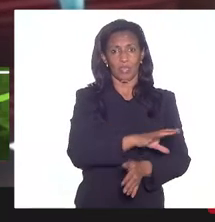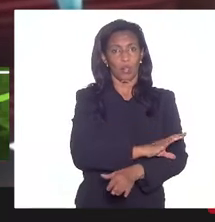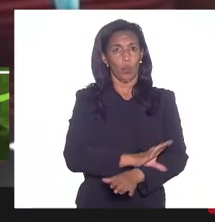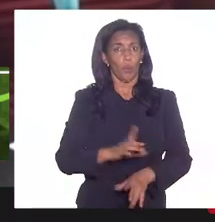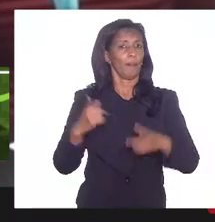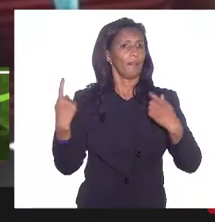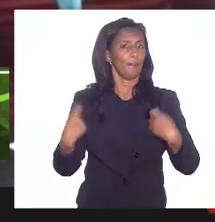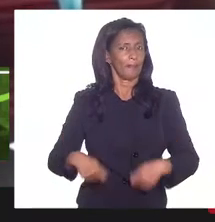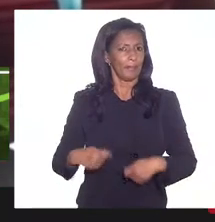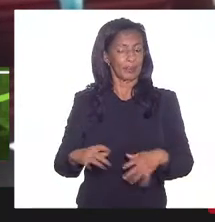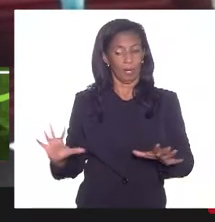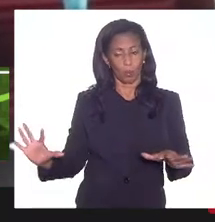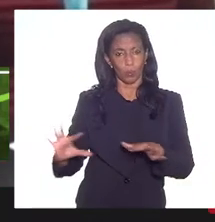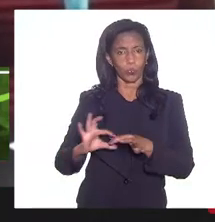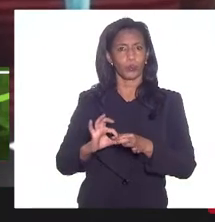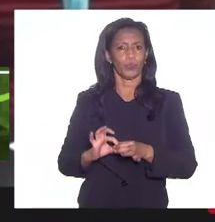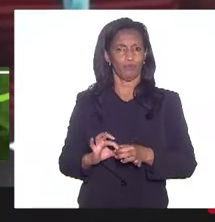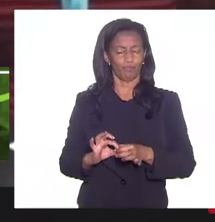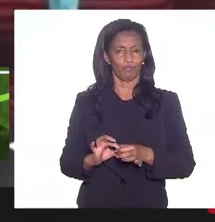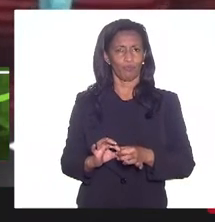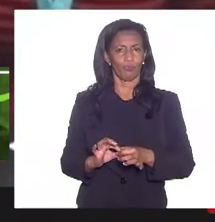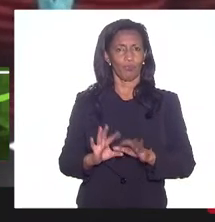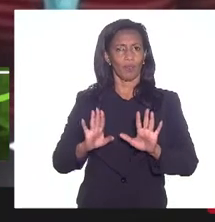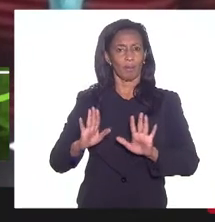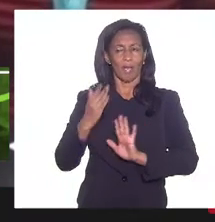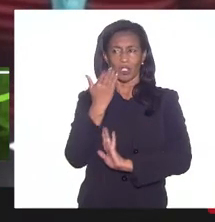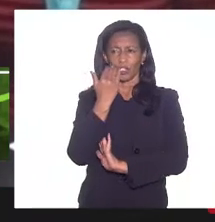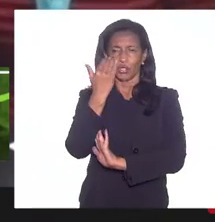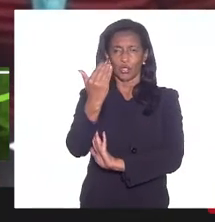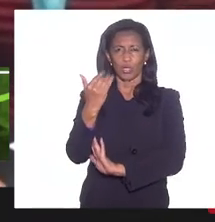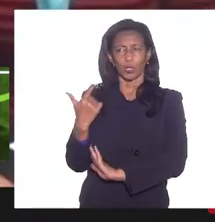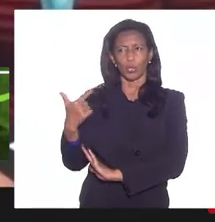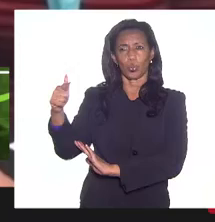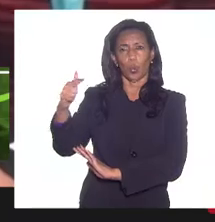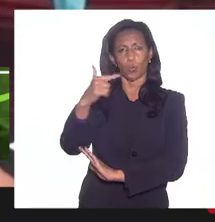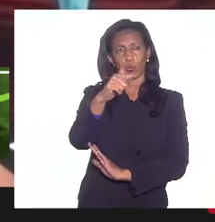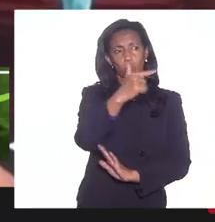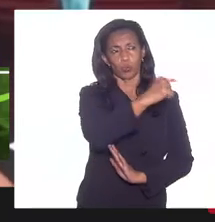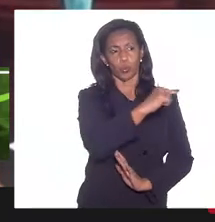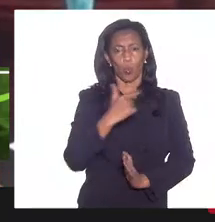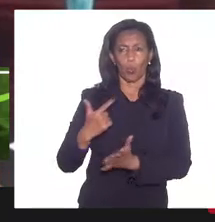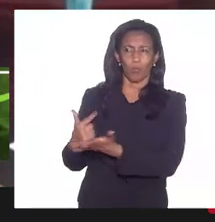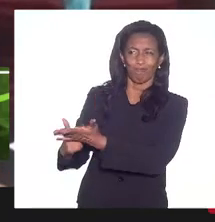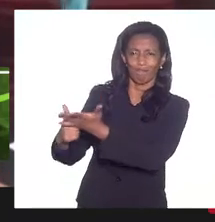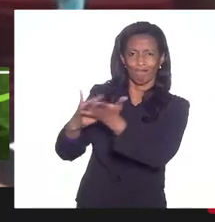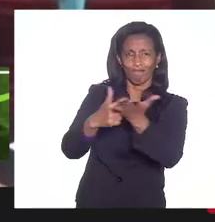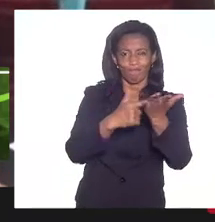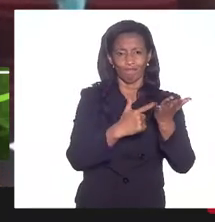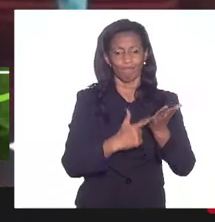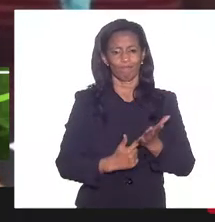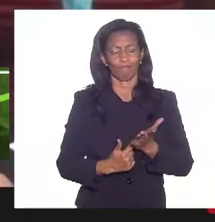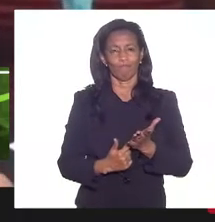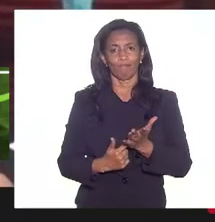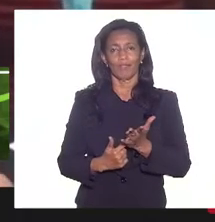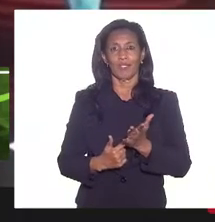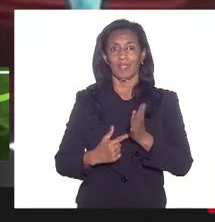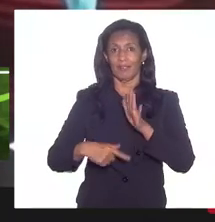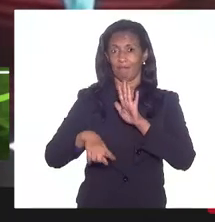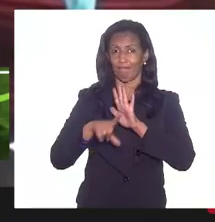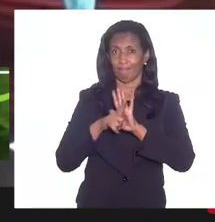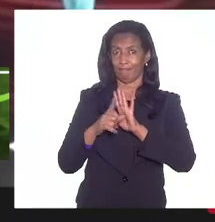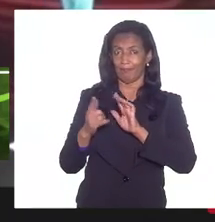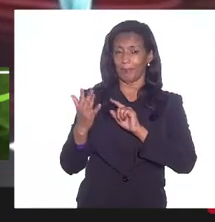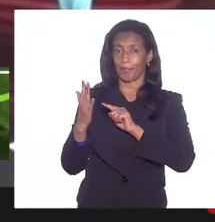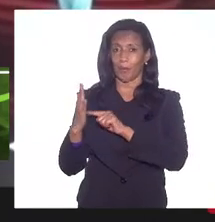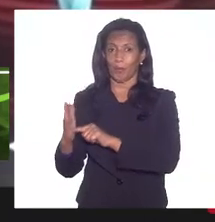precisava assumir mas diante de muitos outros compromissos que a lei nos aponta mas